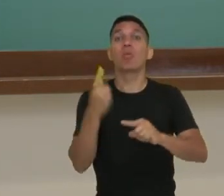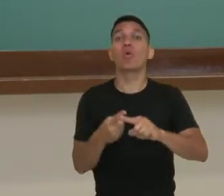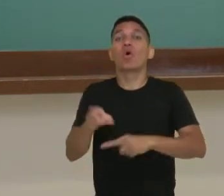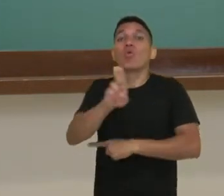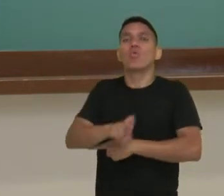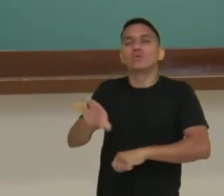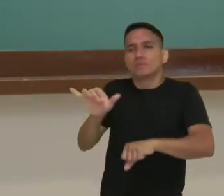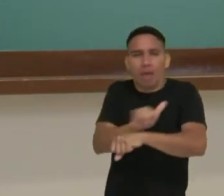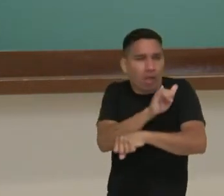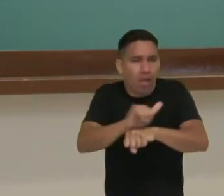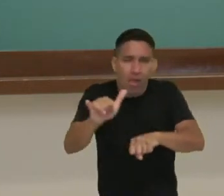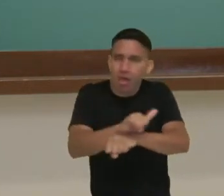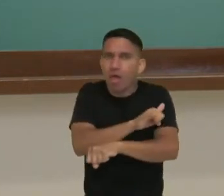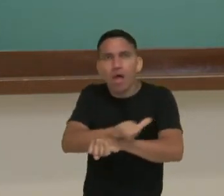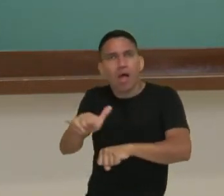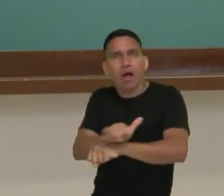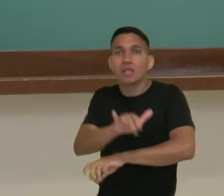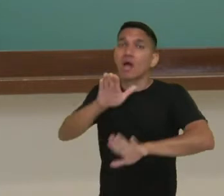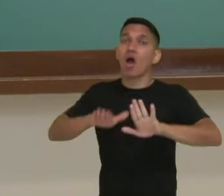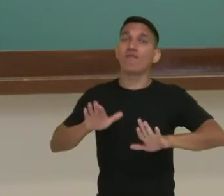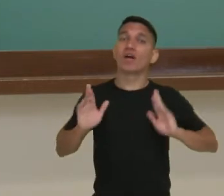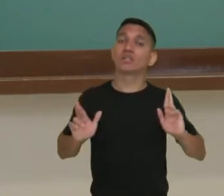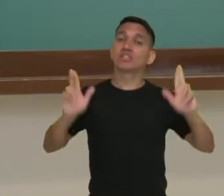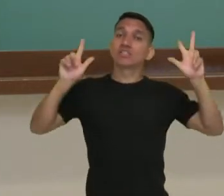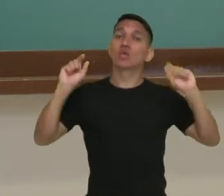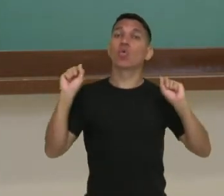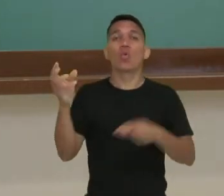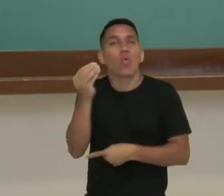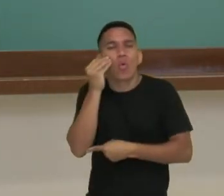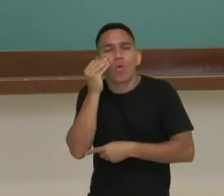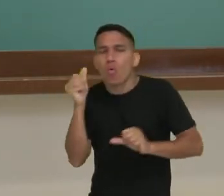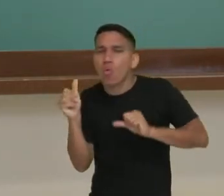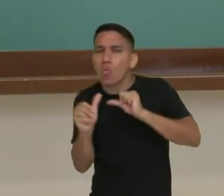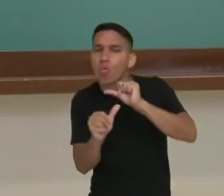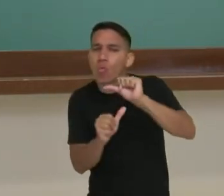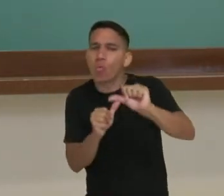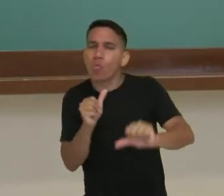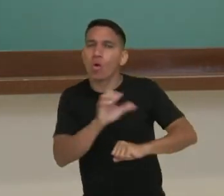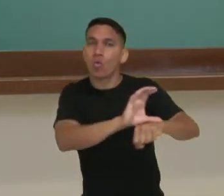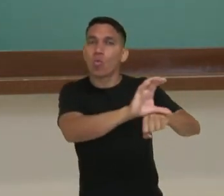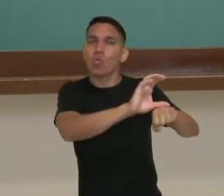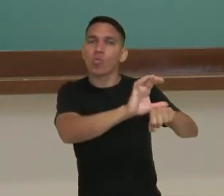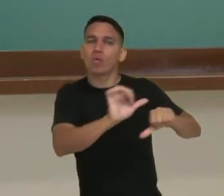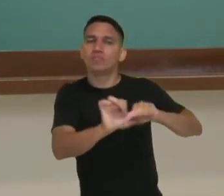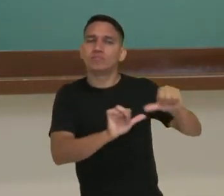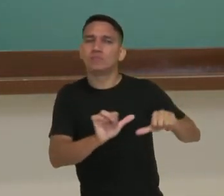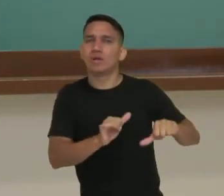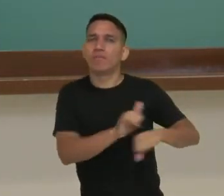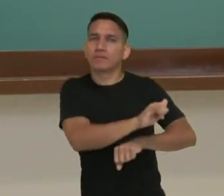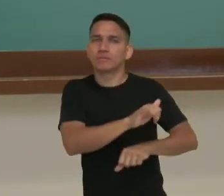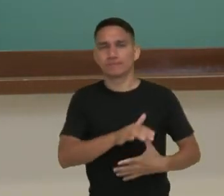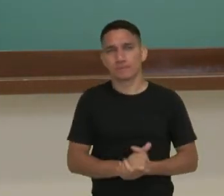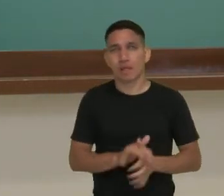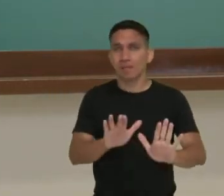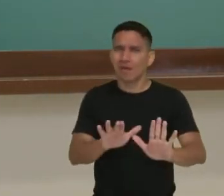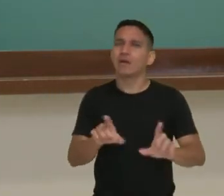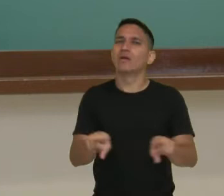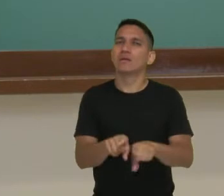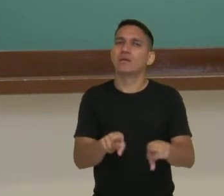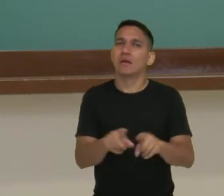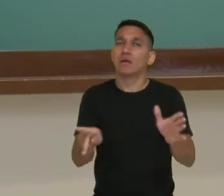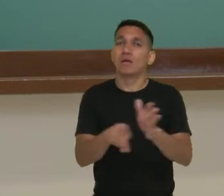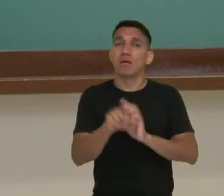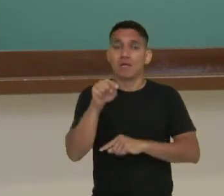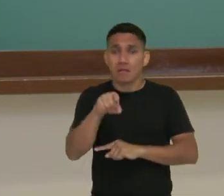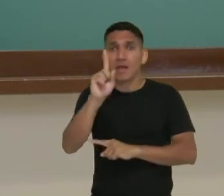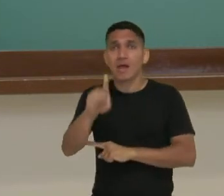meios, talvez, diferenciados para conseguir modificar a Constituição. No entanto, foram meios que foram